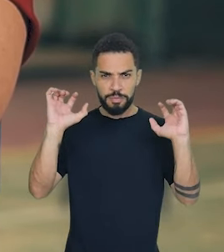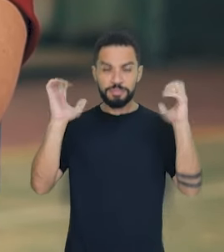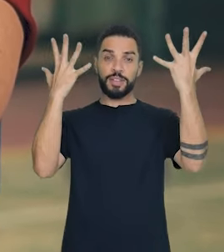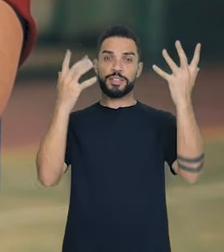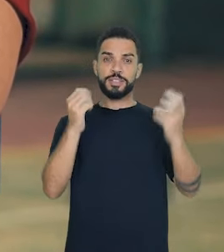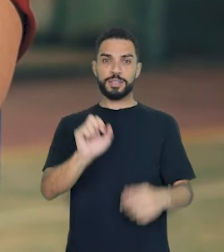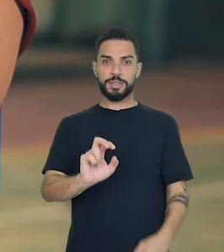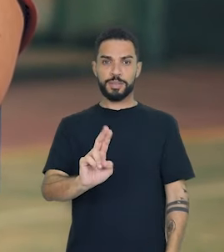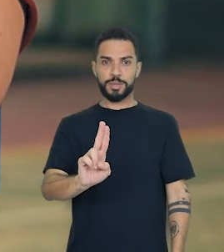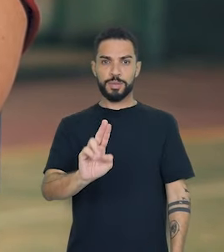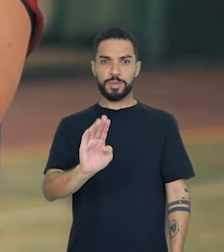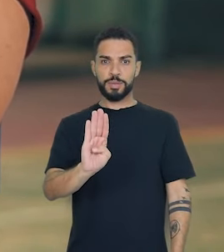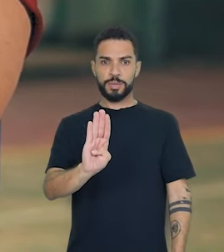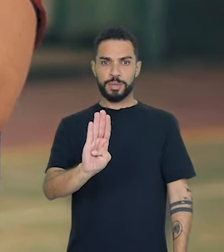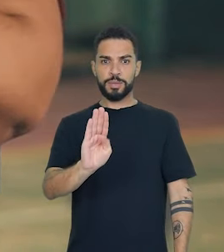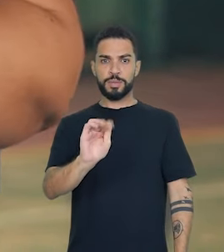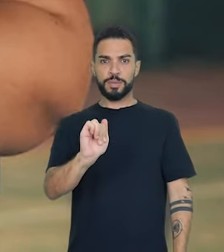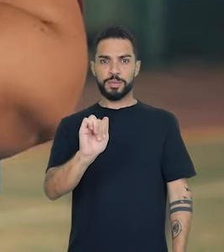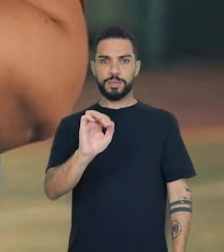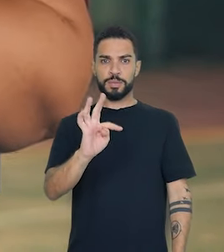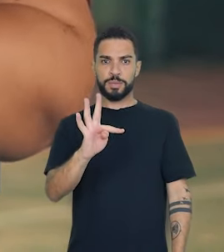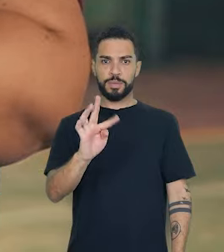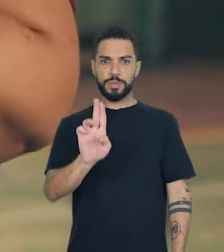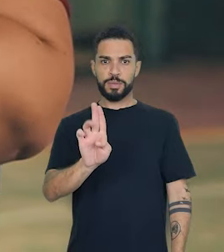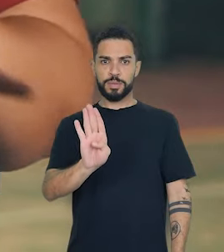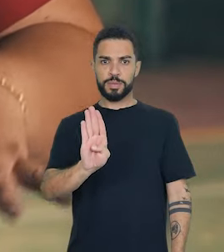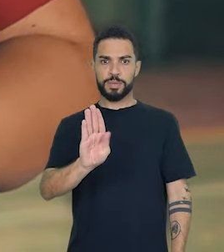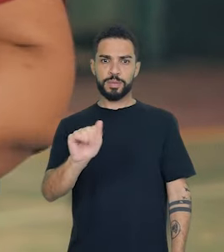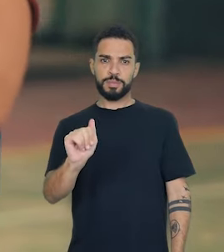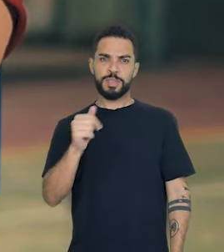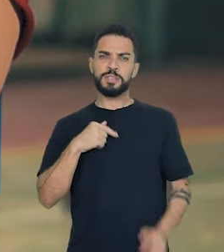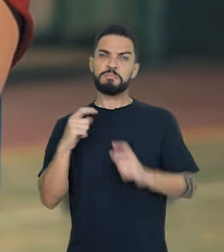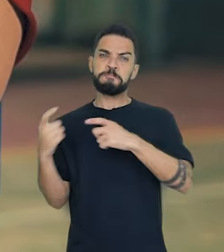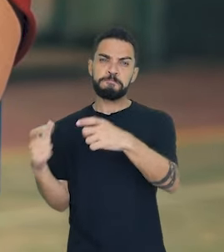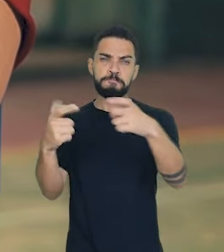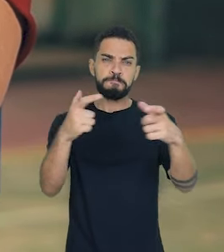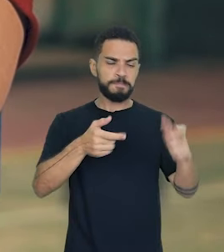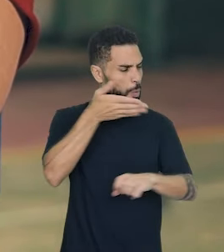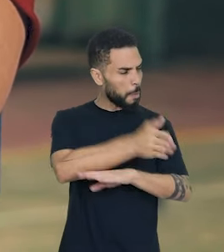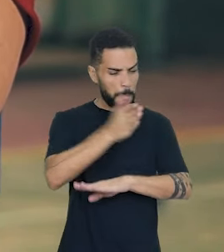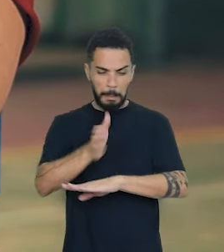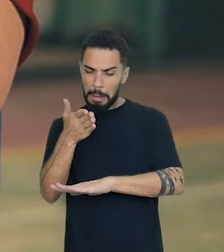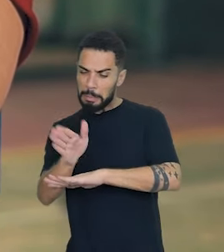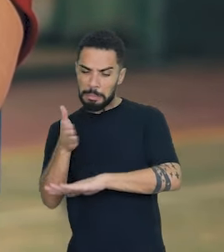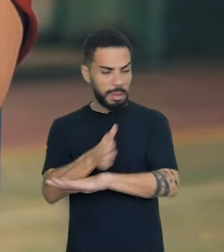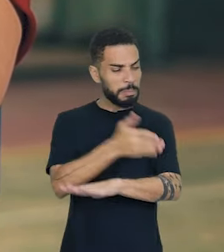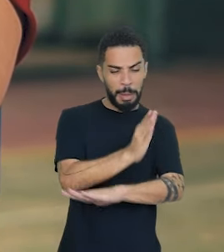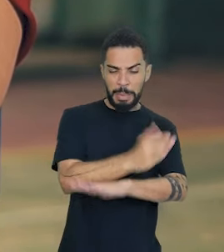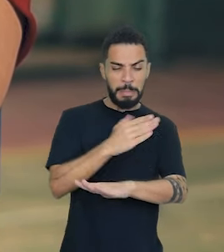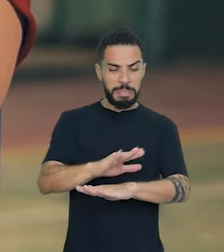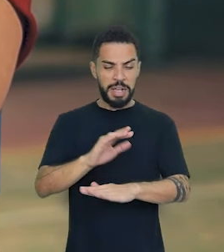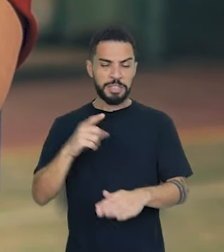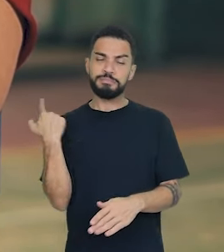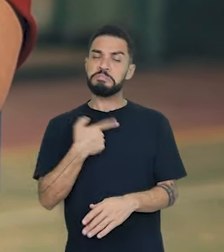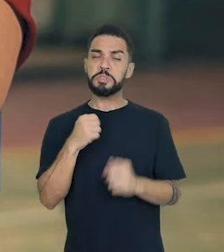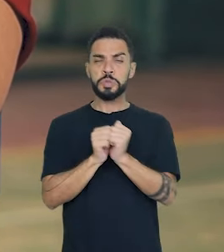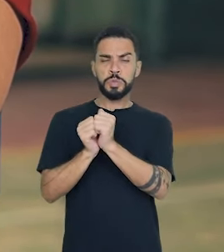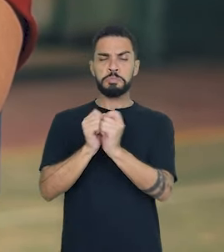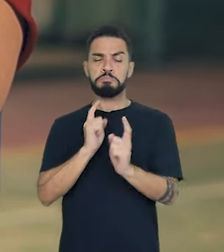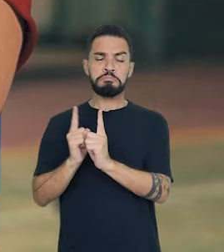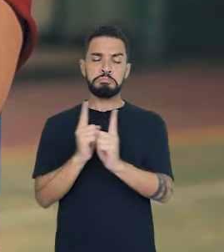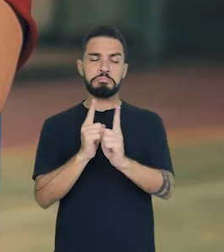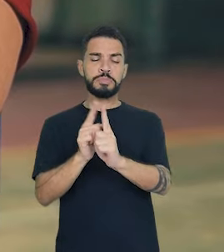Ubatuba, onde haviam vários casais de várias escolas de samba de São Paulo. E a gente foi com a